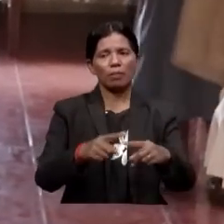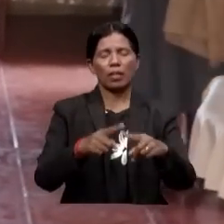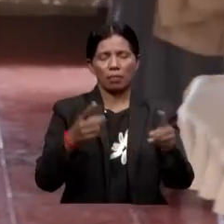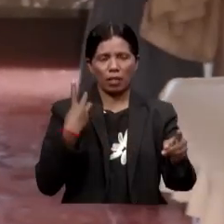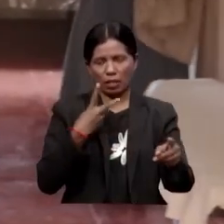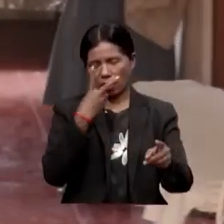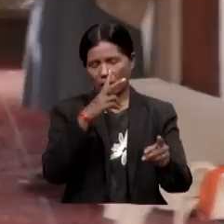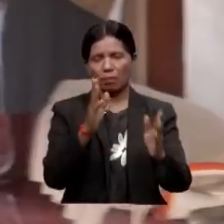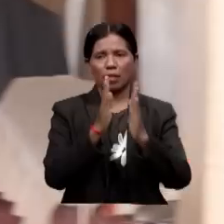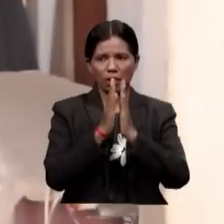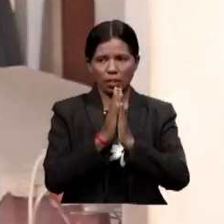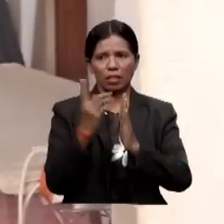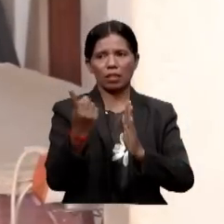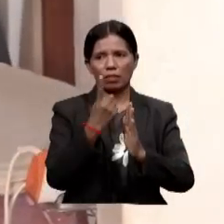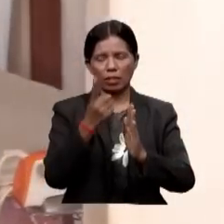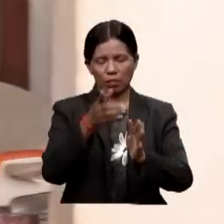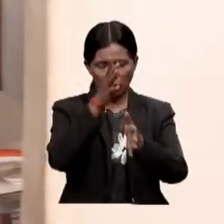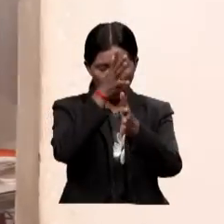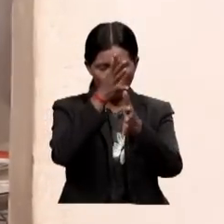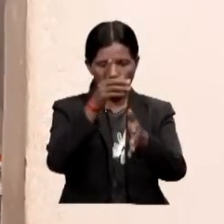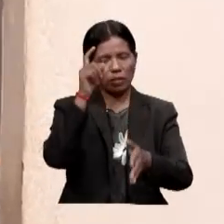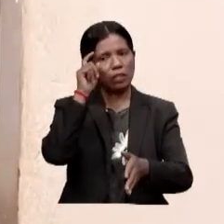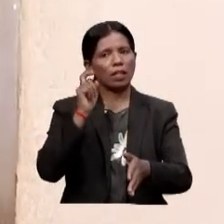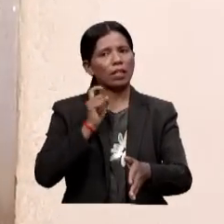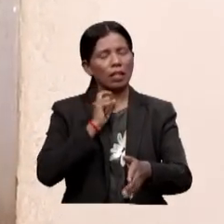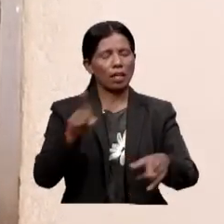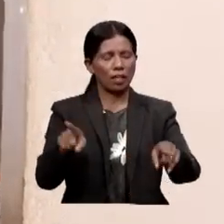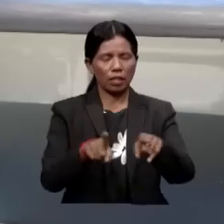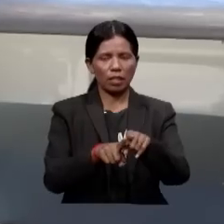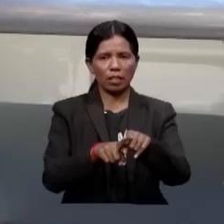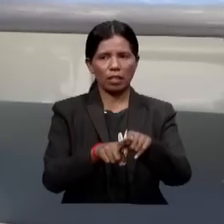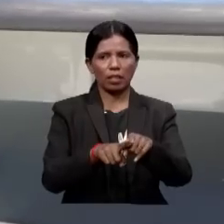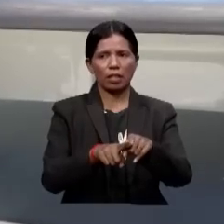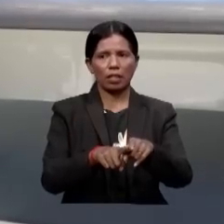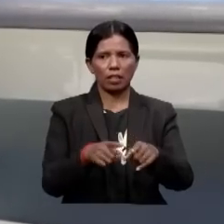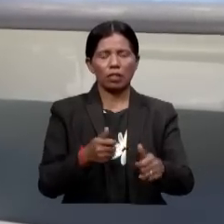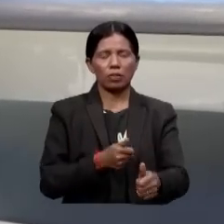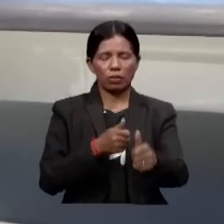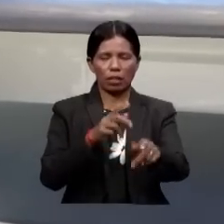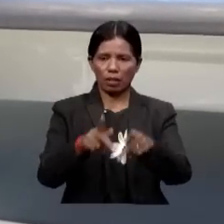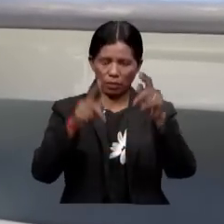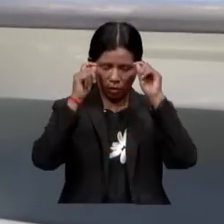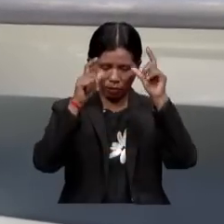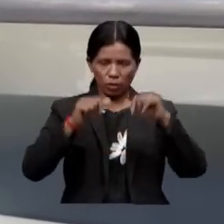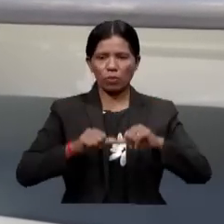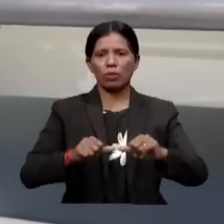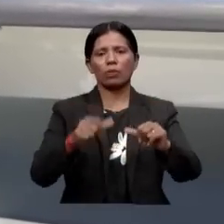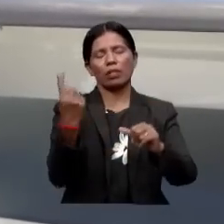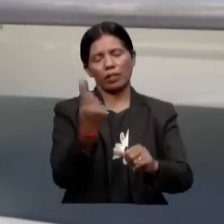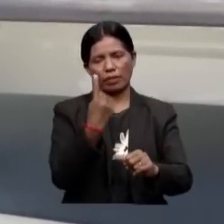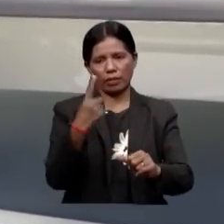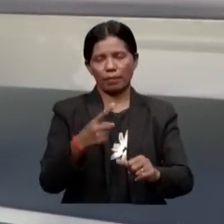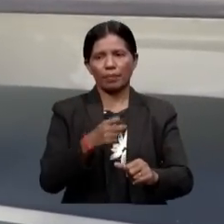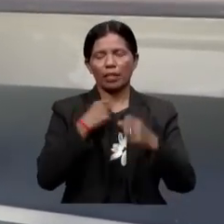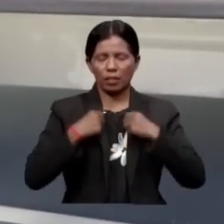ami resa na fatin ba bonana atu nie misa wanesene atu itene timor wan sira bele continue na fatin saudi